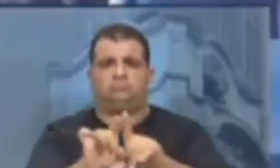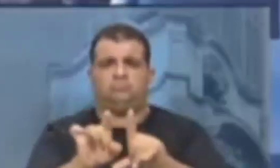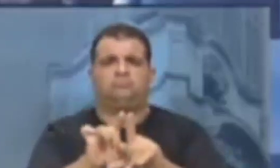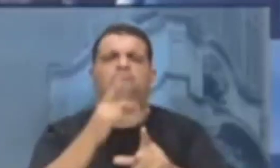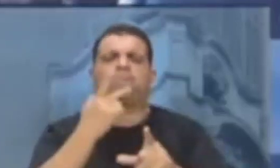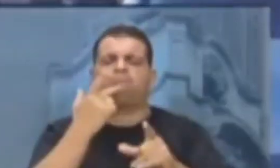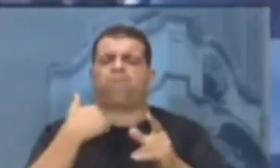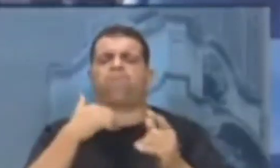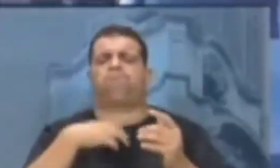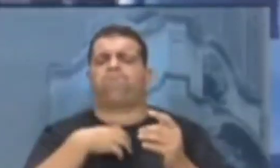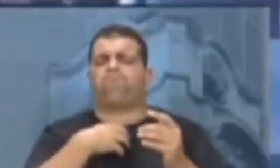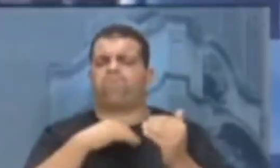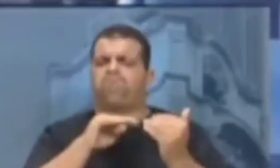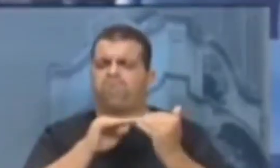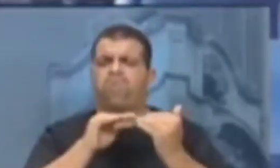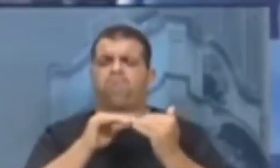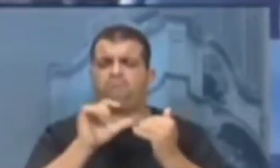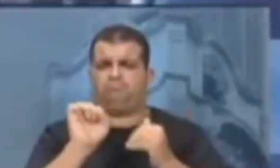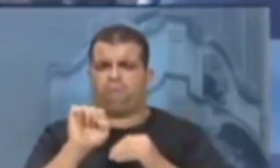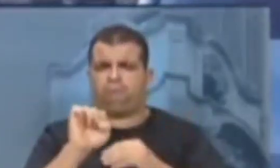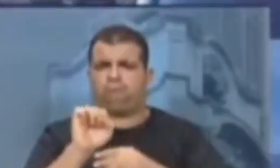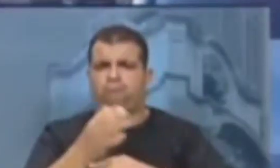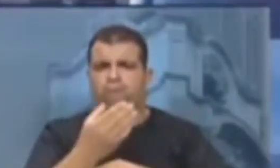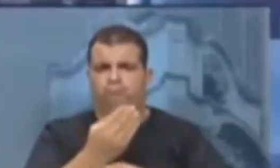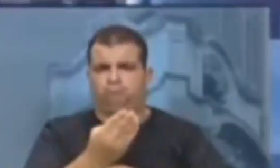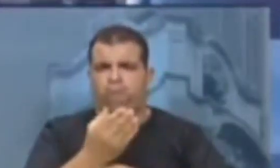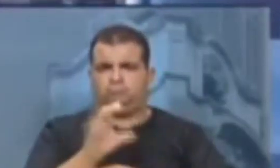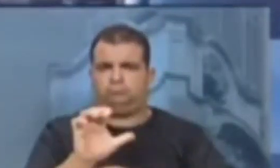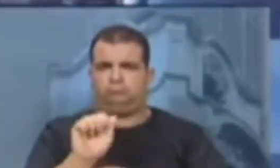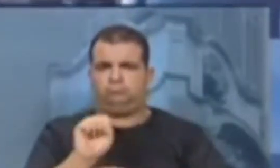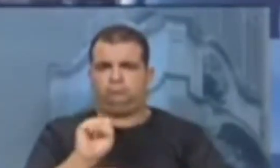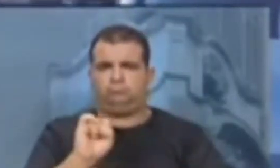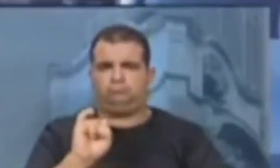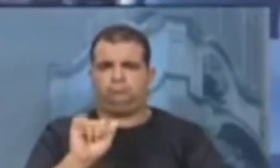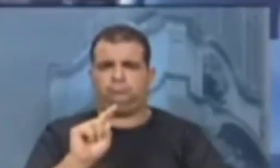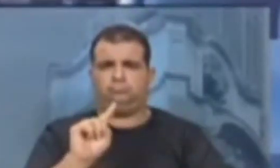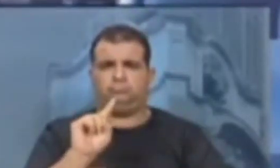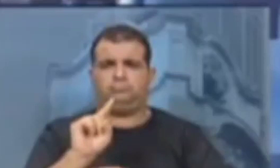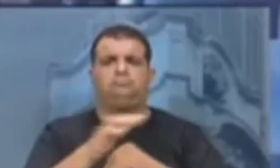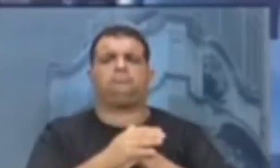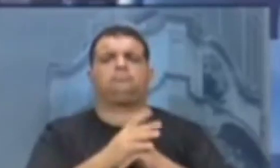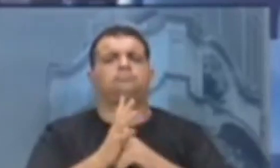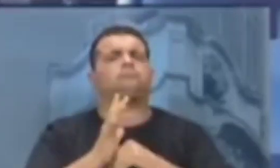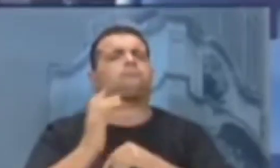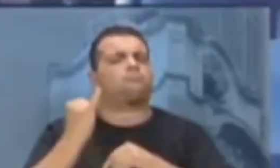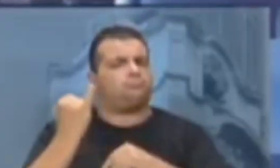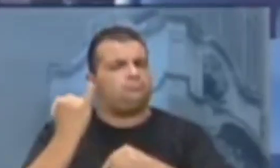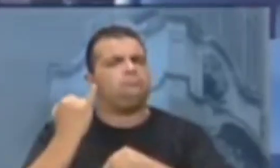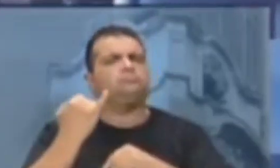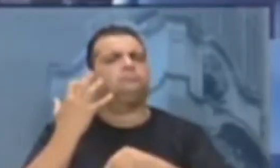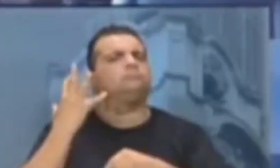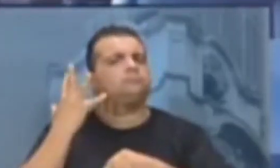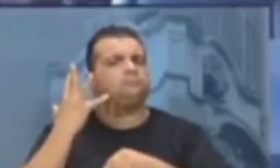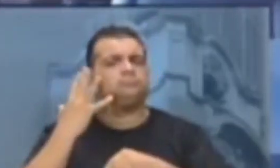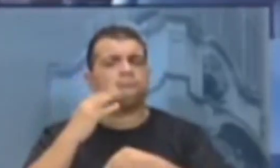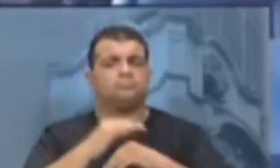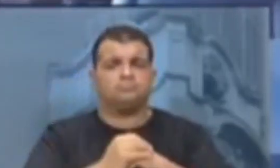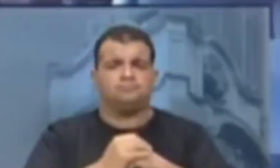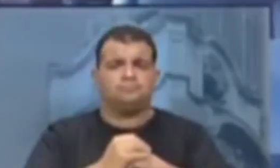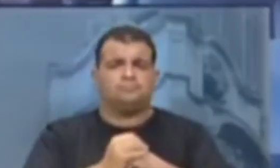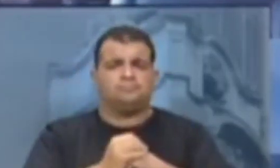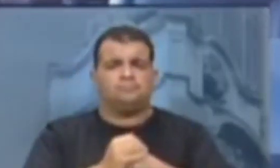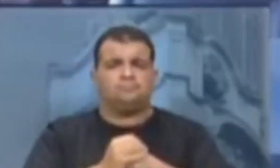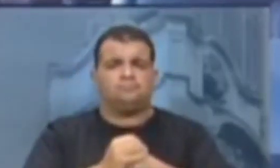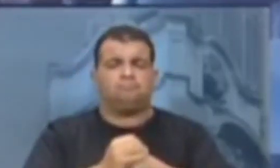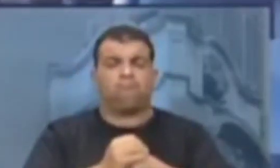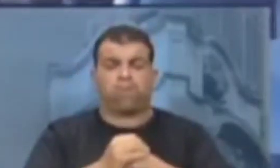que eu concordo muito com o Cassiá. A fala do Cassiá foi muito importante e